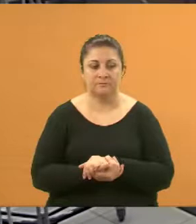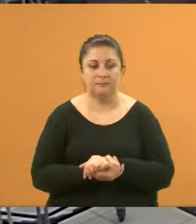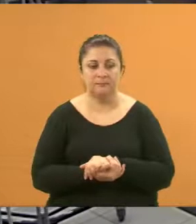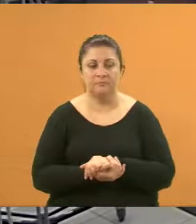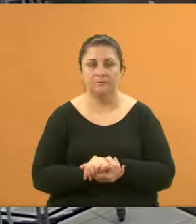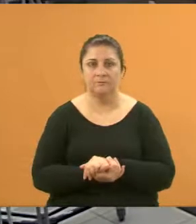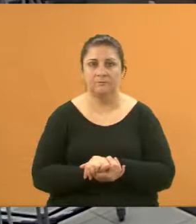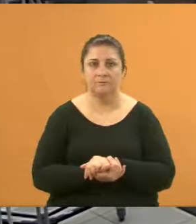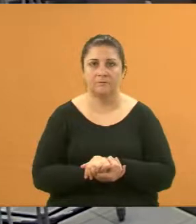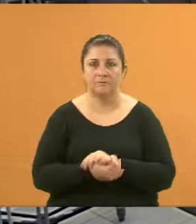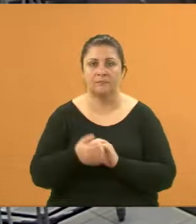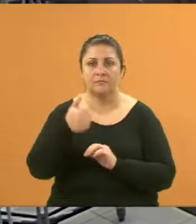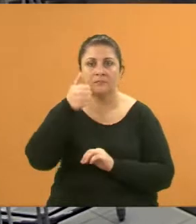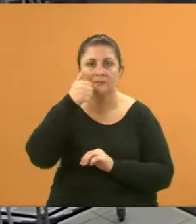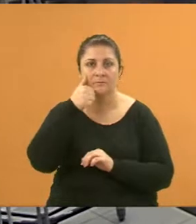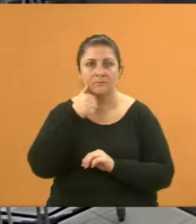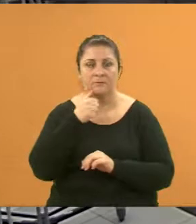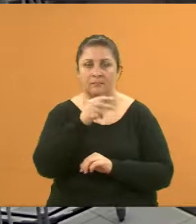Senhora presidente,